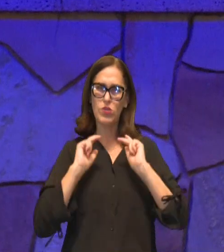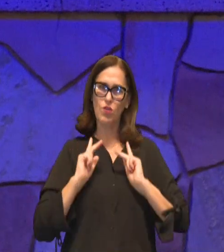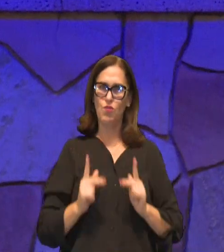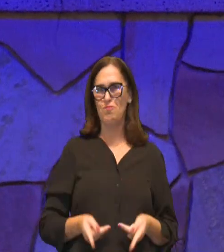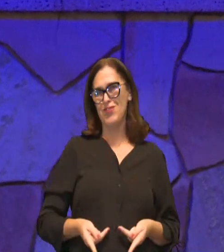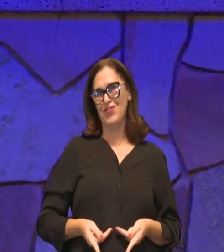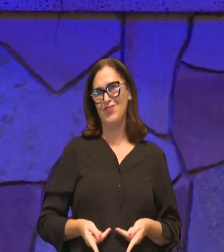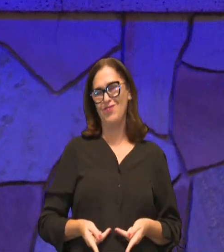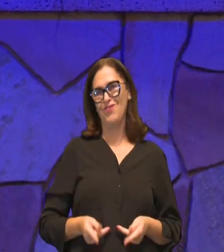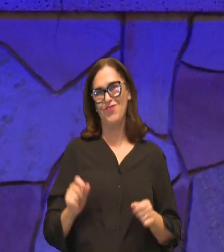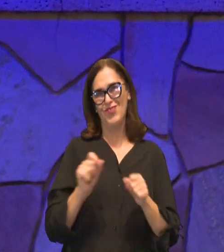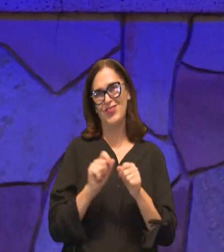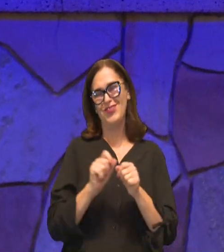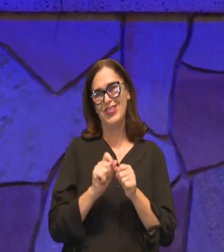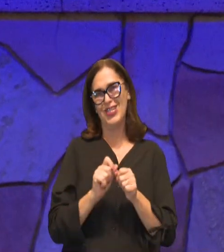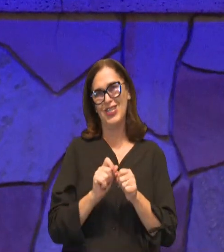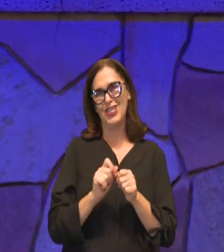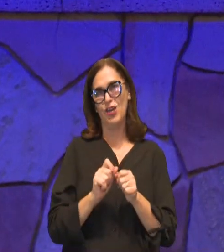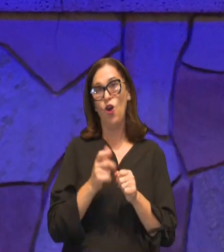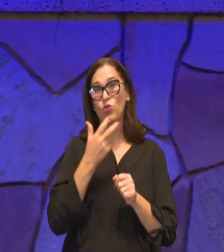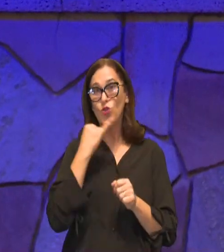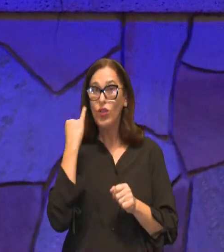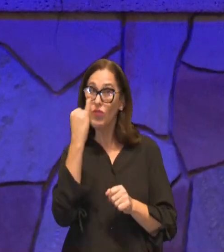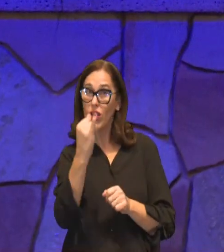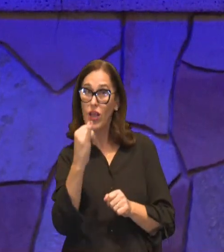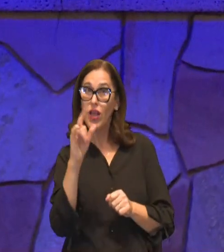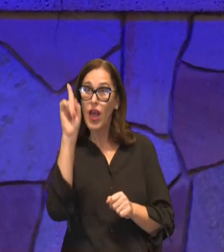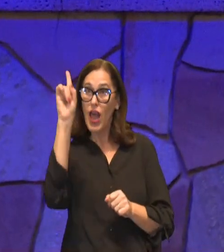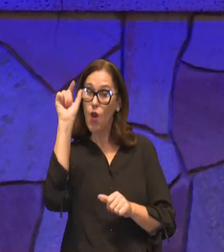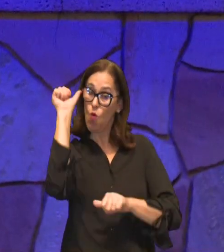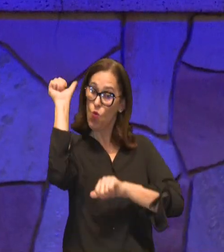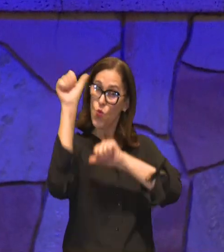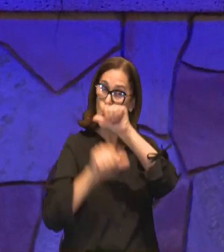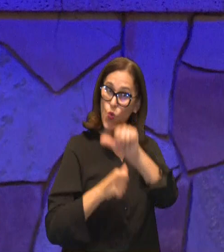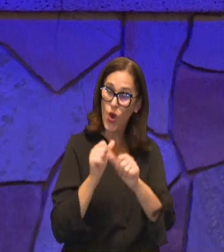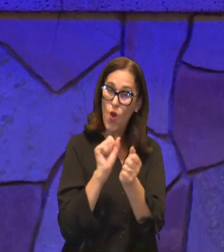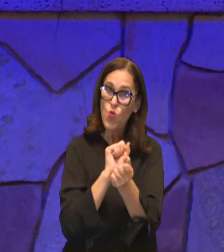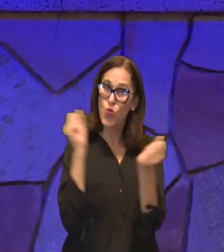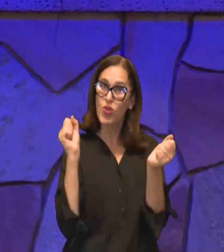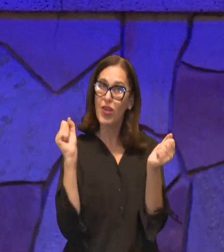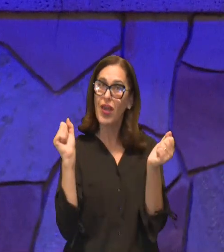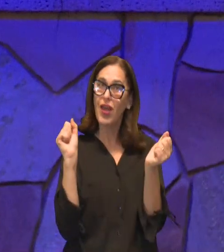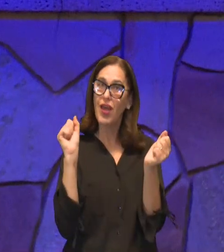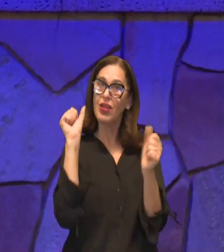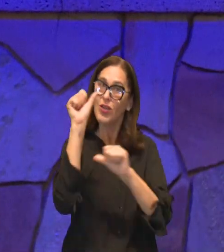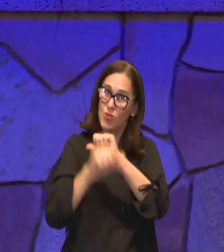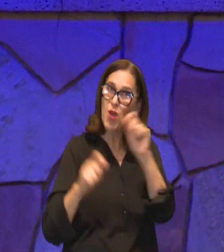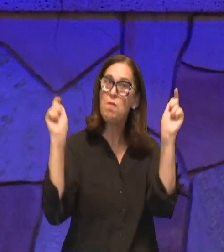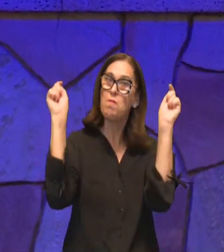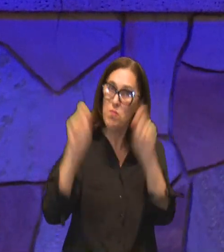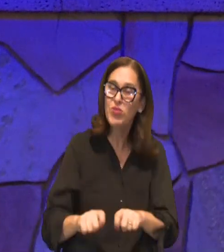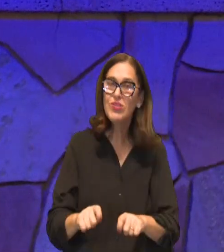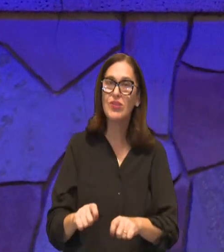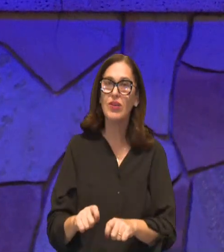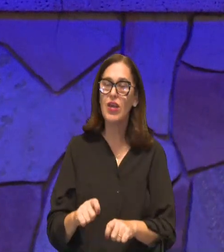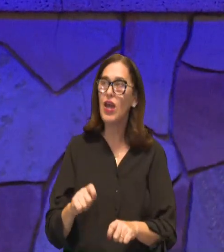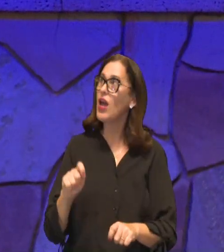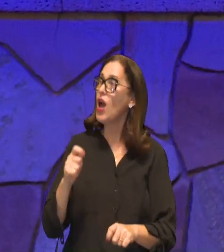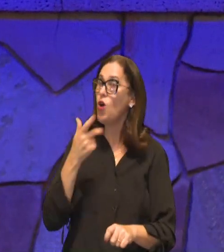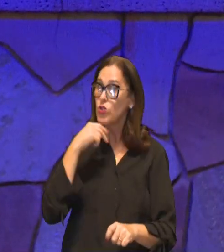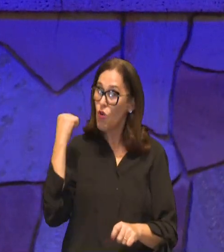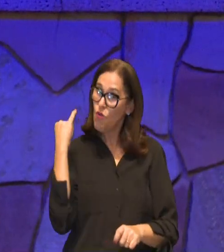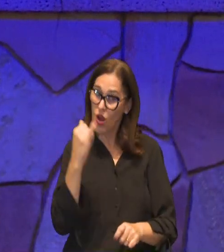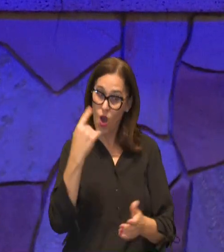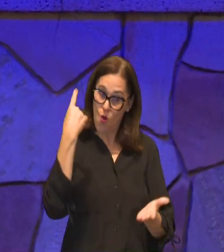entendem? É isso que o Senhor está dizendo. Eu transformei o impossível em impossível. Eu cumpri com a minha